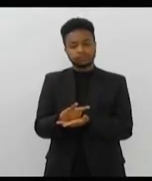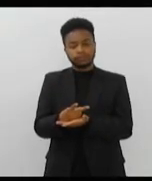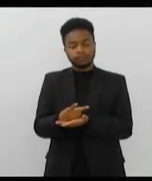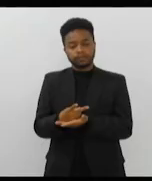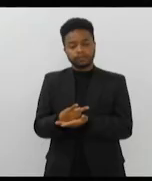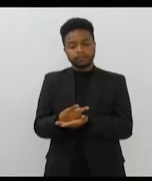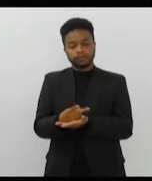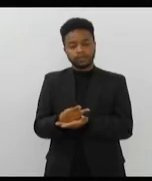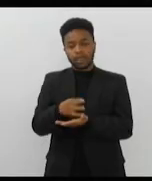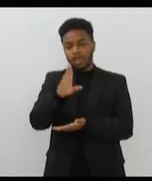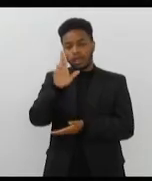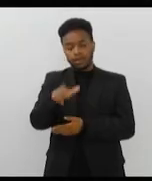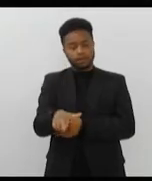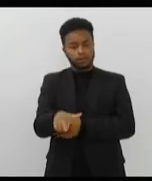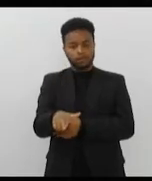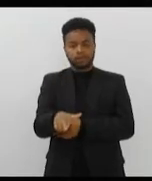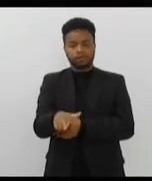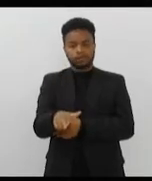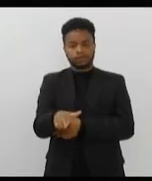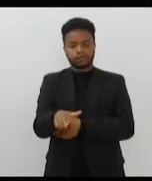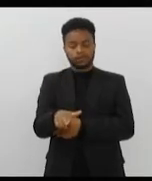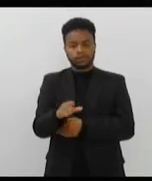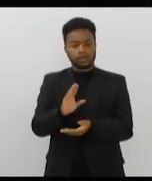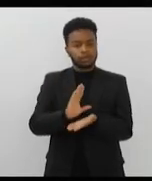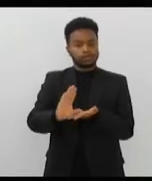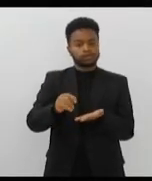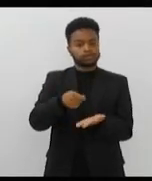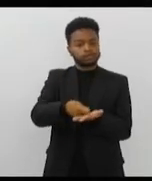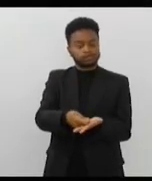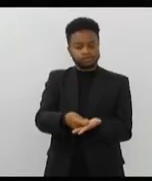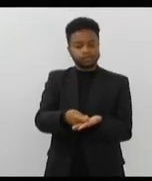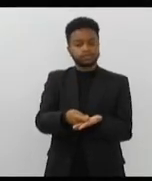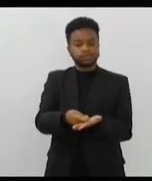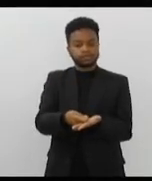rejeitei muito a emenda impositiva,